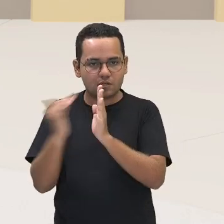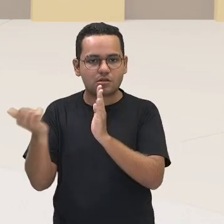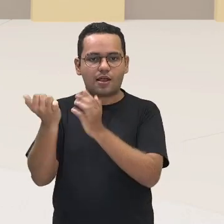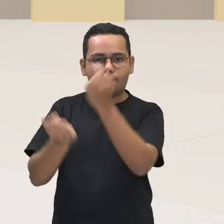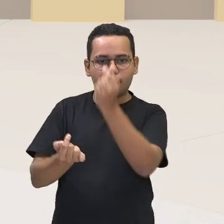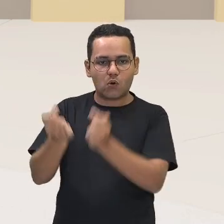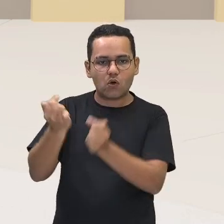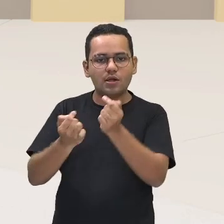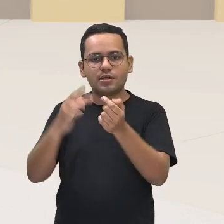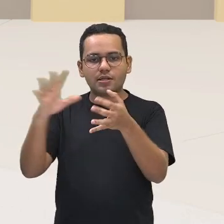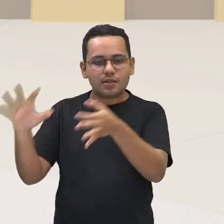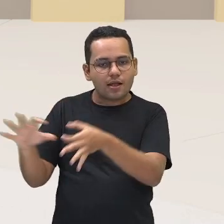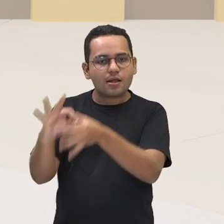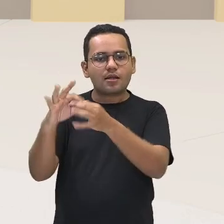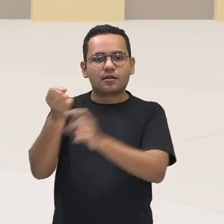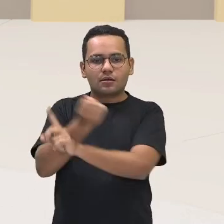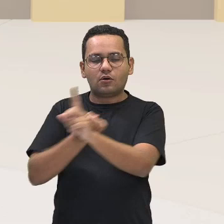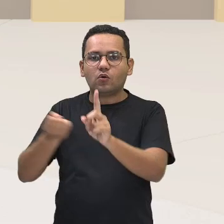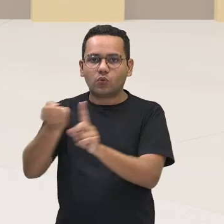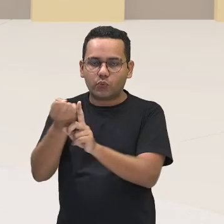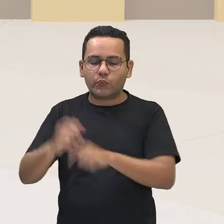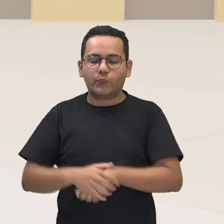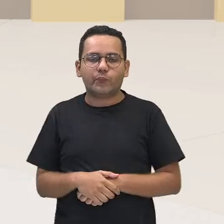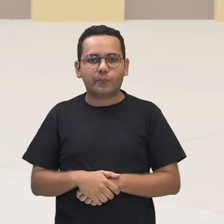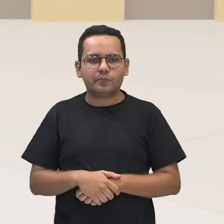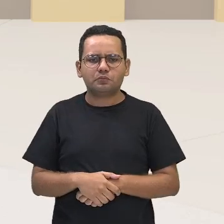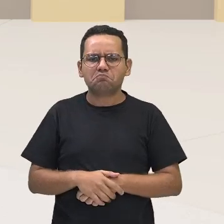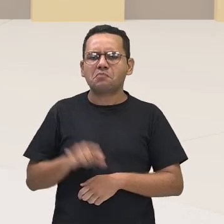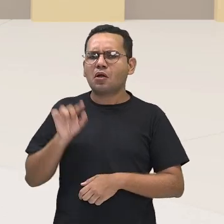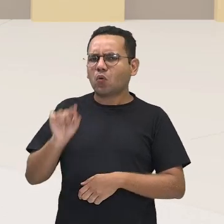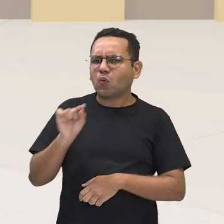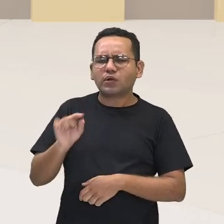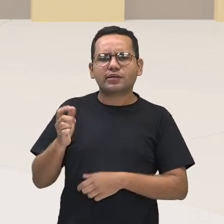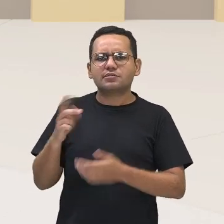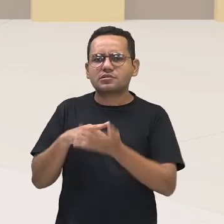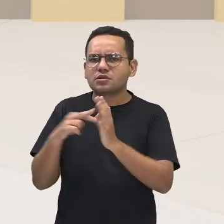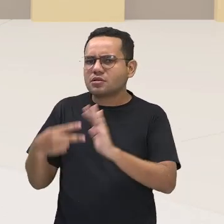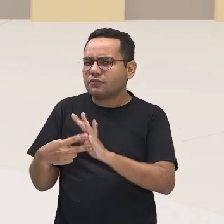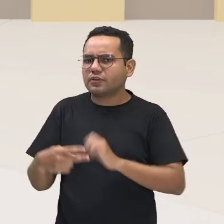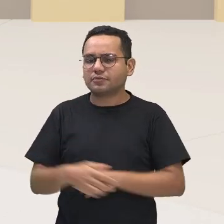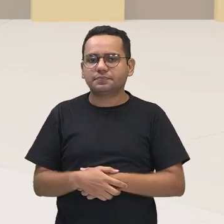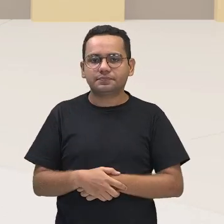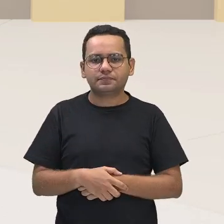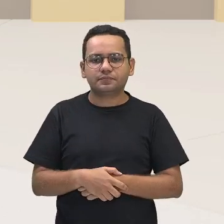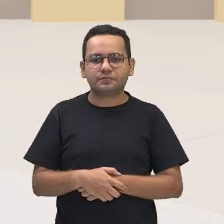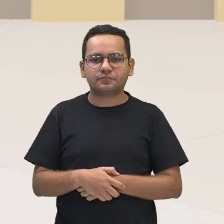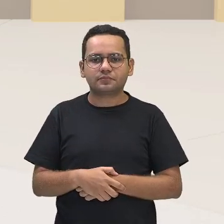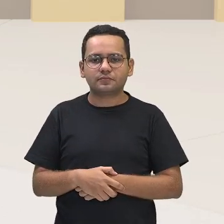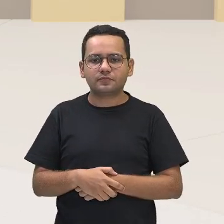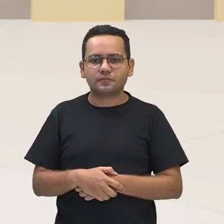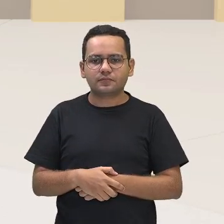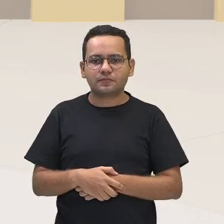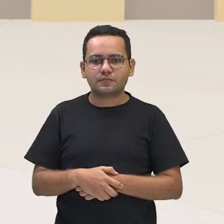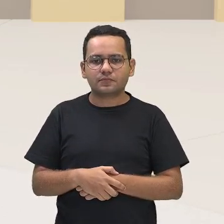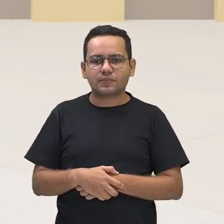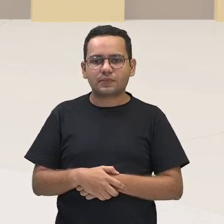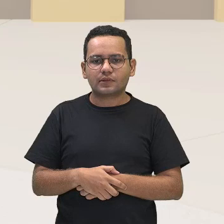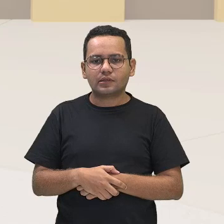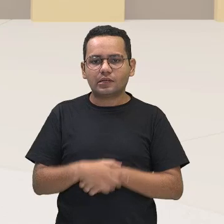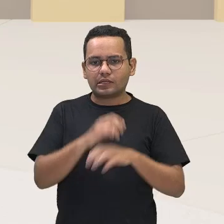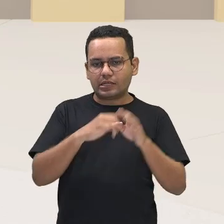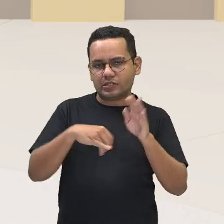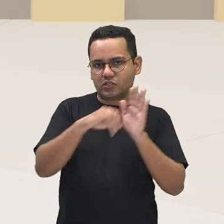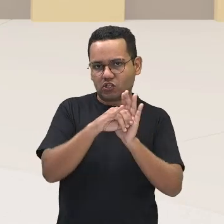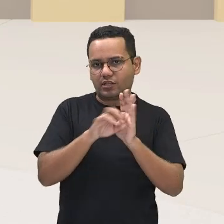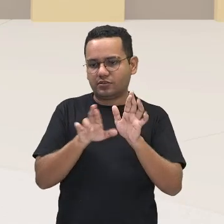organização social determinada. O que isso quer dizer? Assim como a identidade, a cultura, ela não é fixa, ela